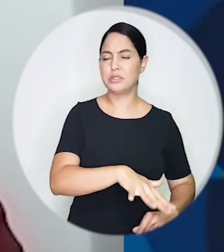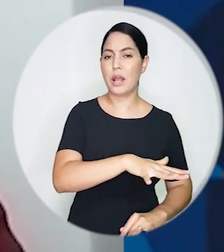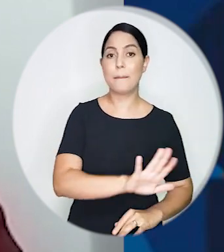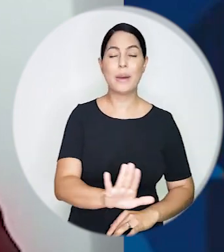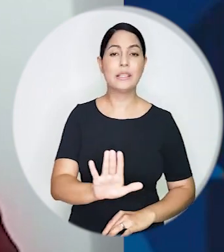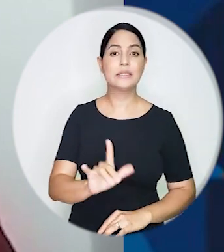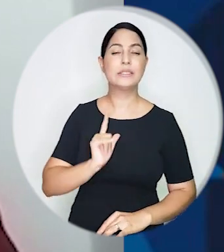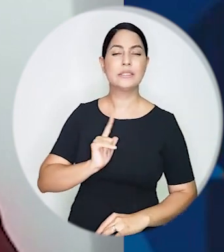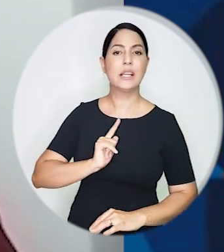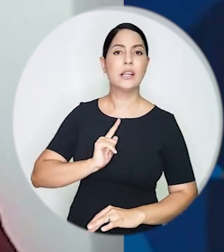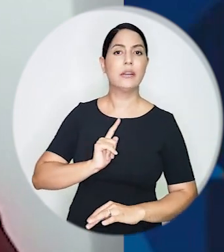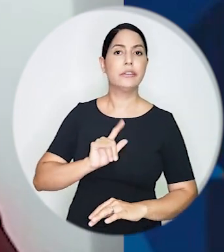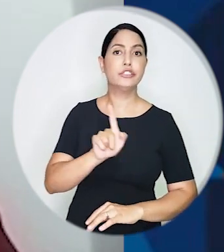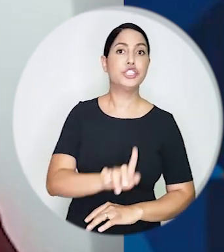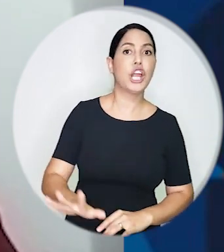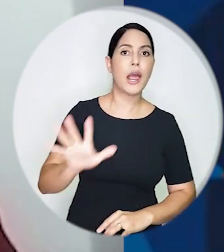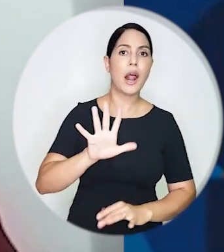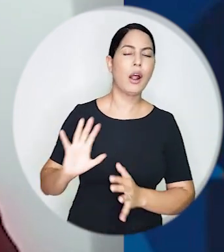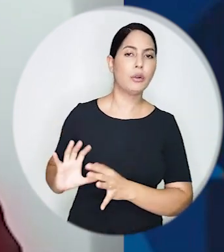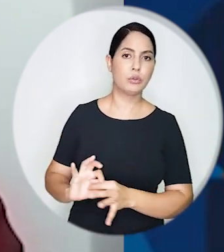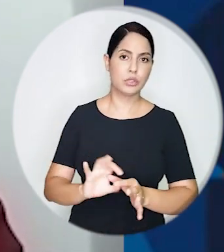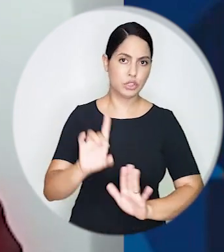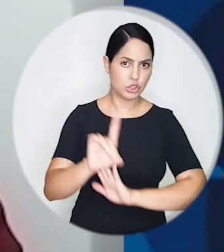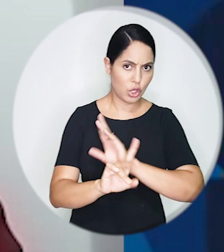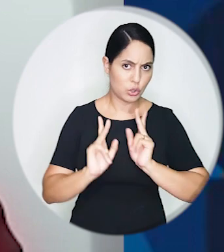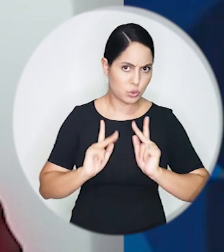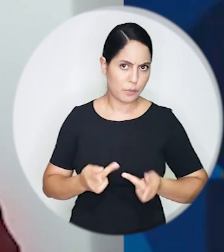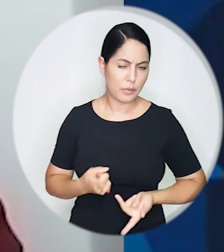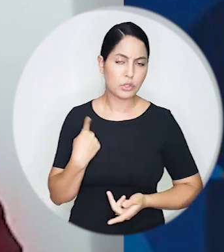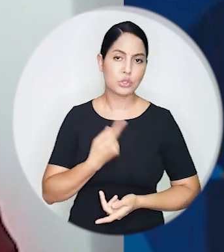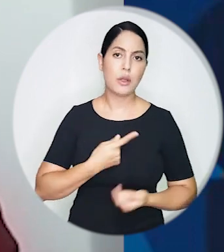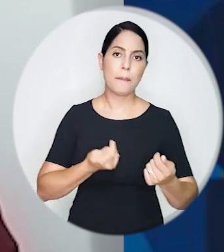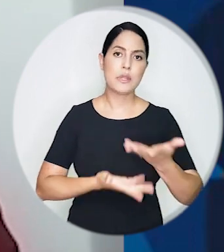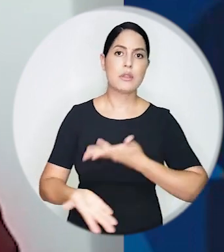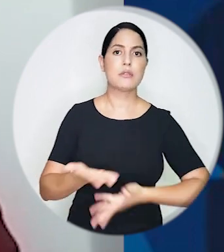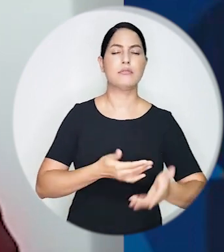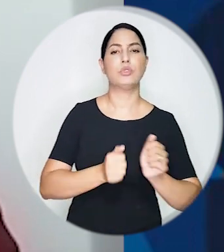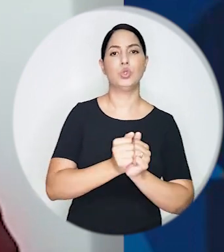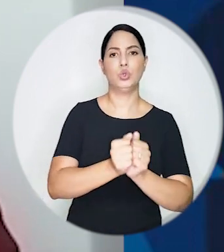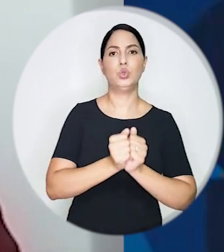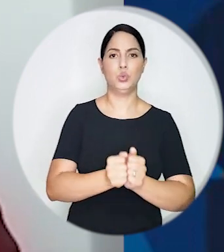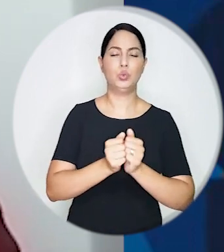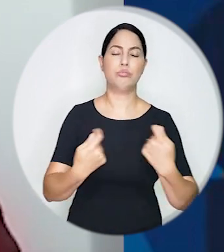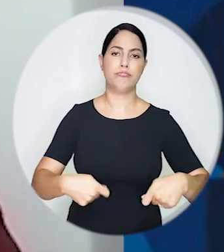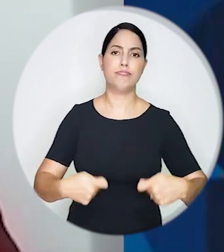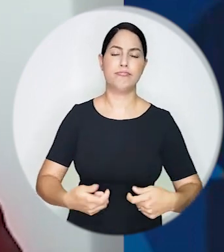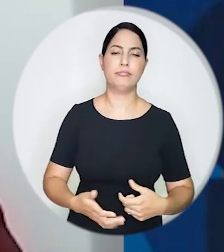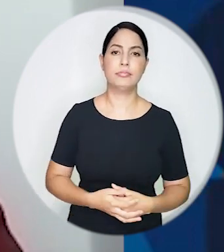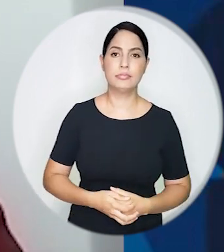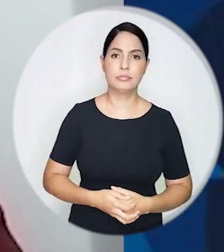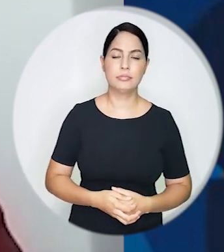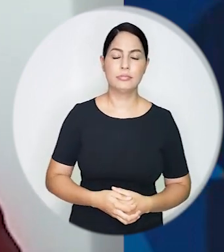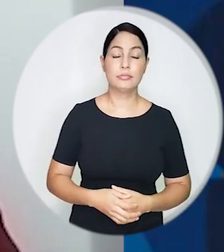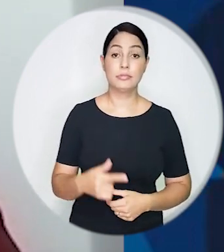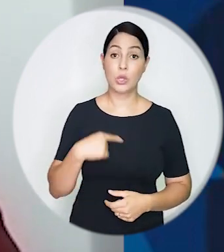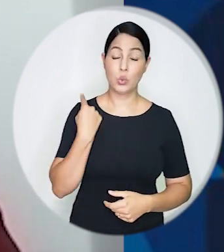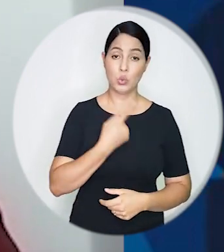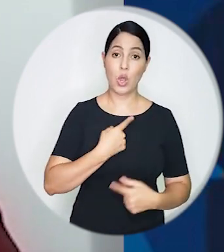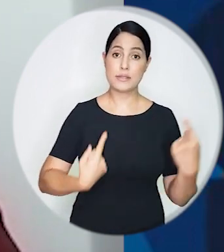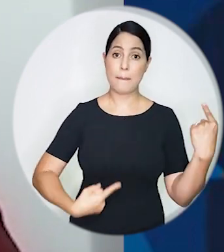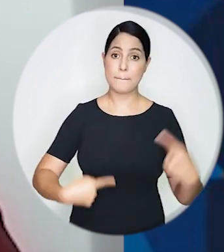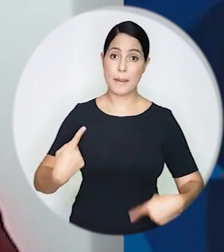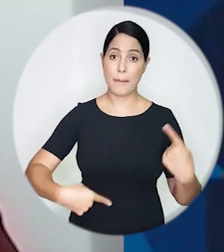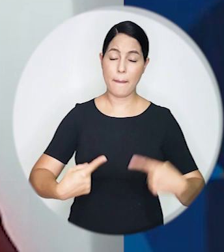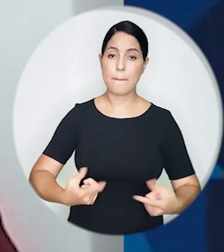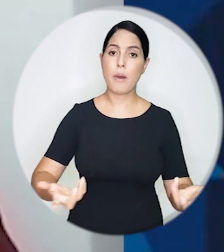ter divergência, mas quando a gente fala de direitos humanos, a gente tem que sempre andar em conjunto e harmonia. Esse também é um